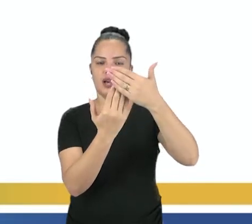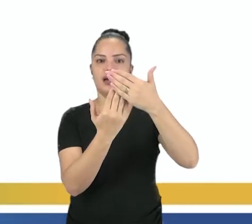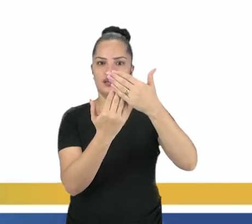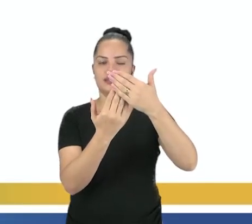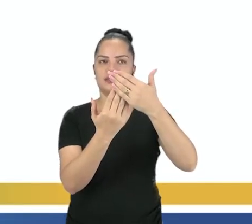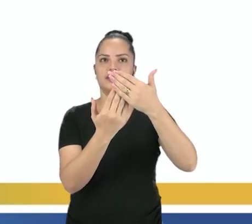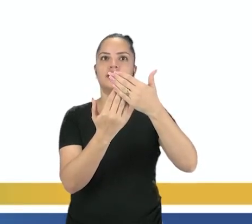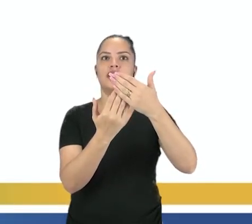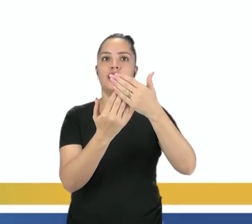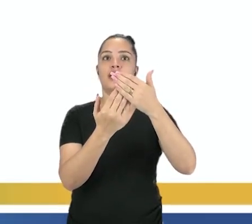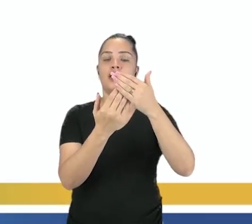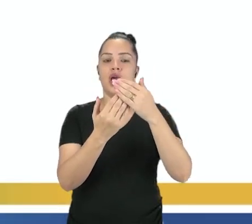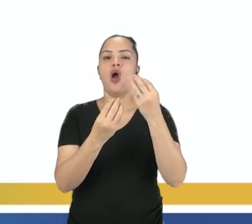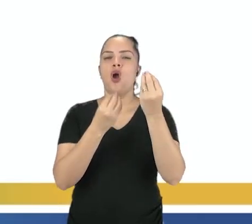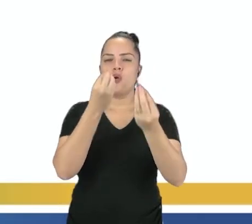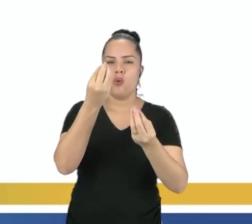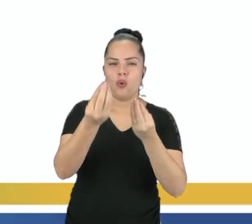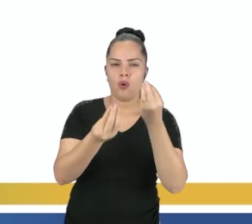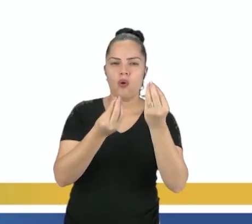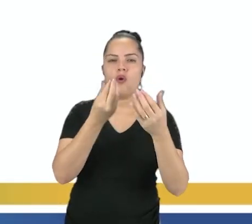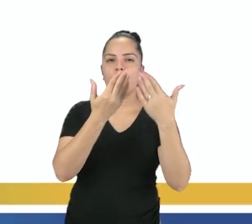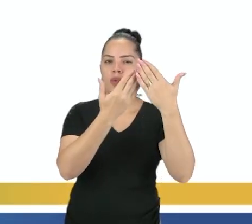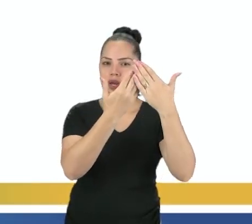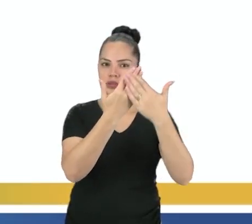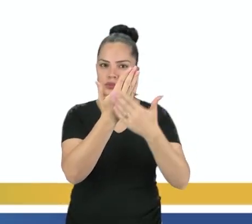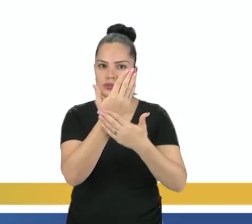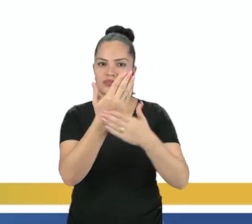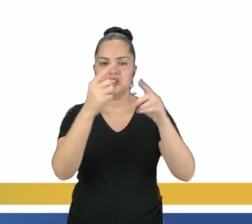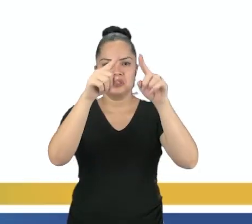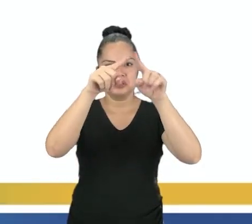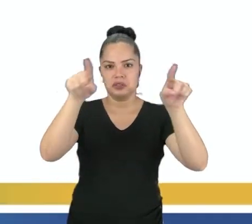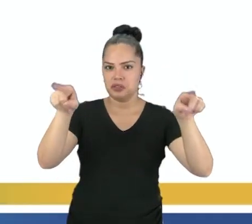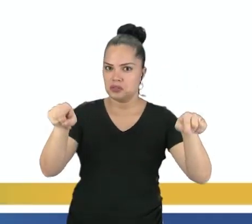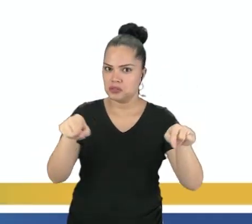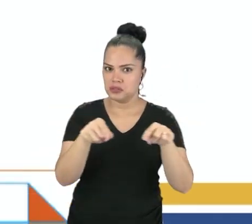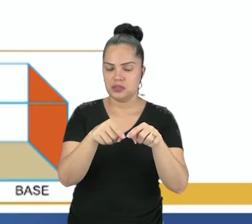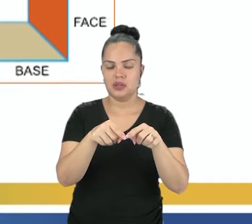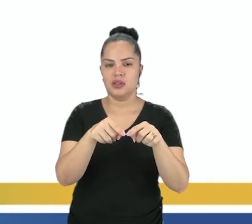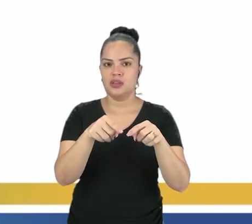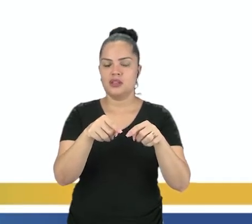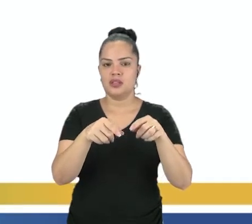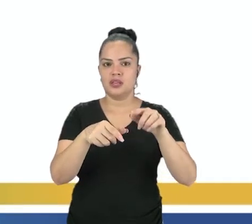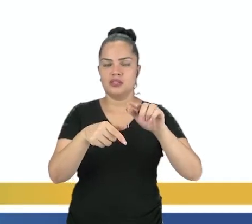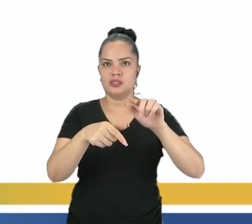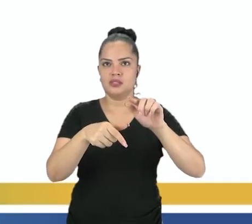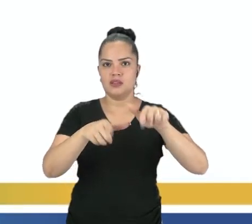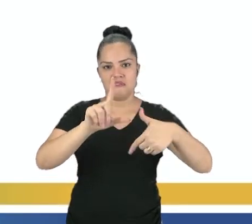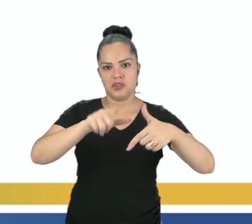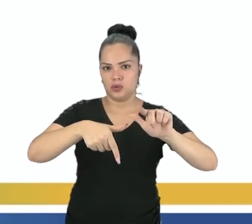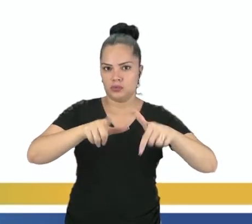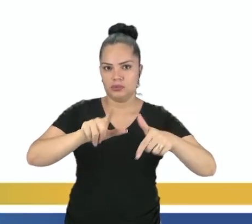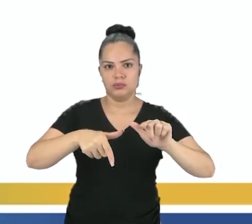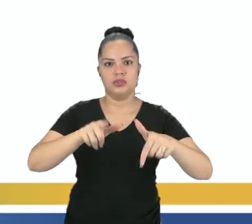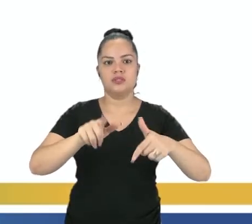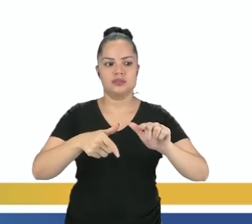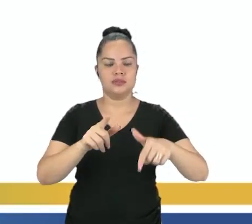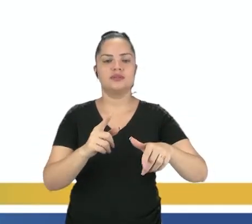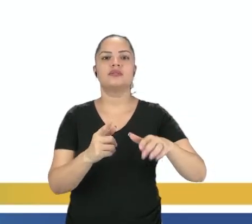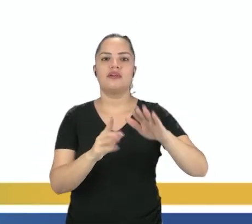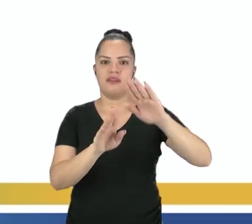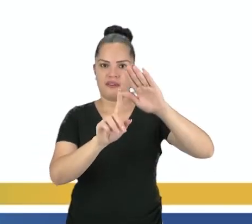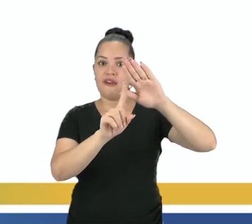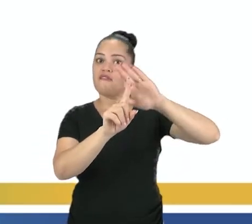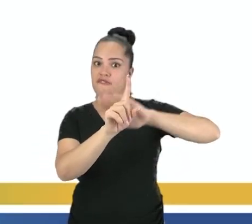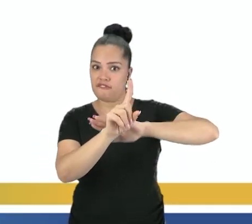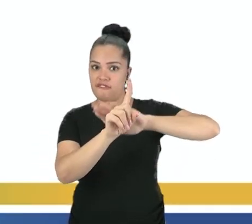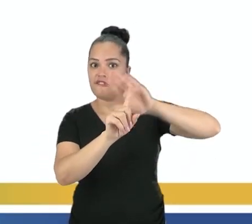que formam a superfície de um sólido geométrico. Então, isso nós chamamos de face. Vamos observar aqui, ó. Então, nós temos aqui